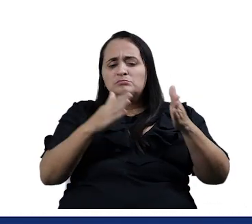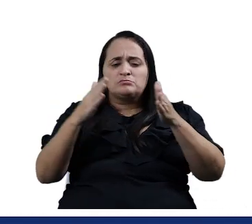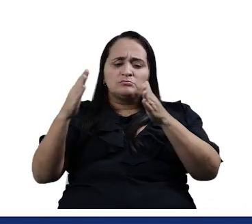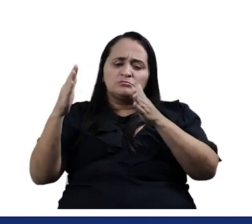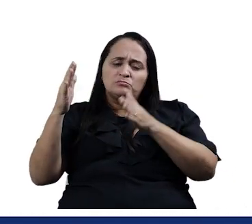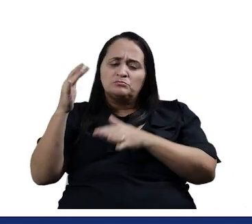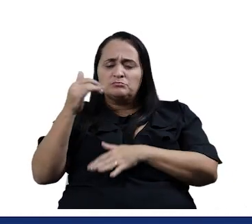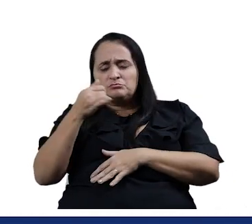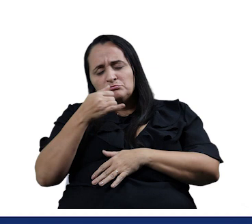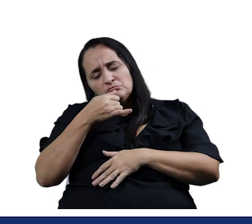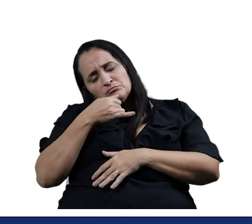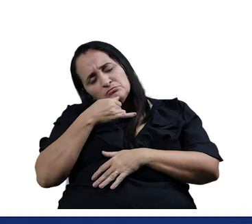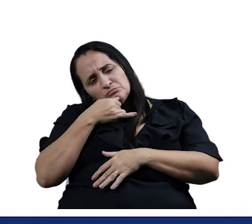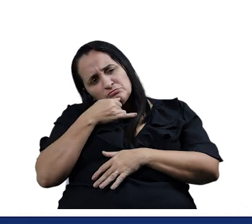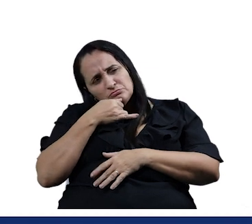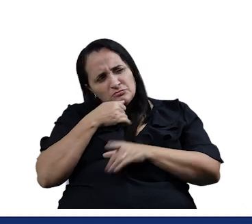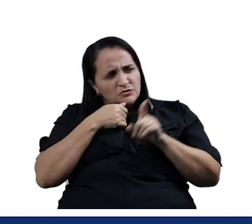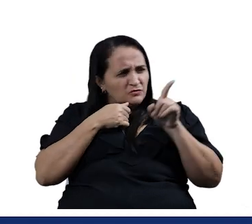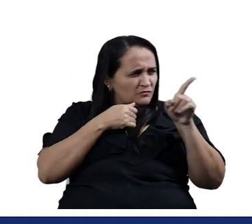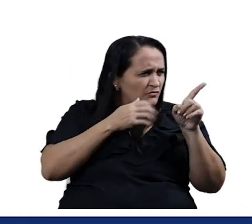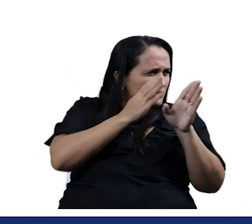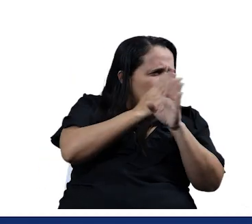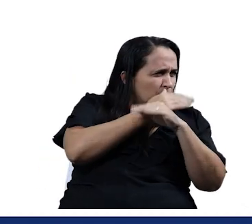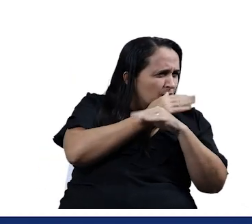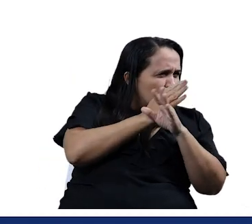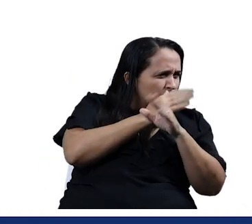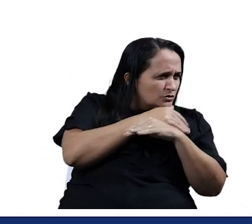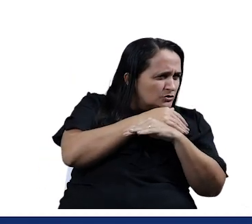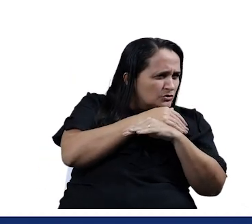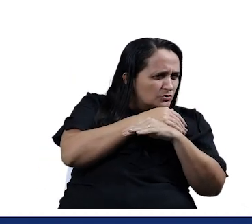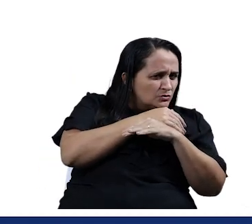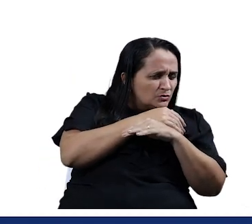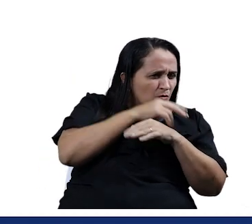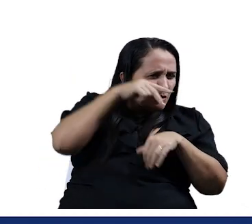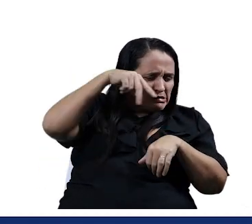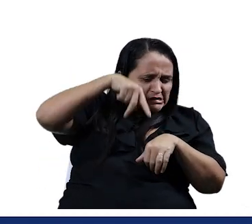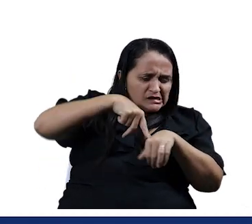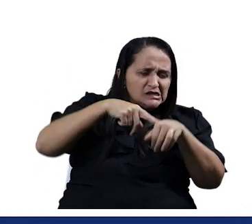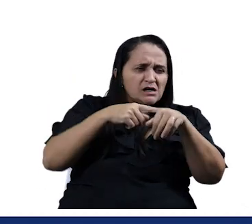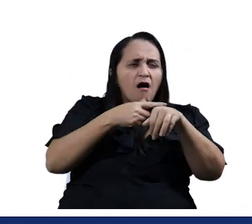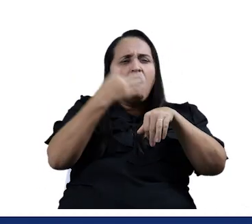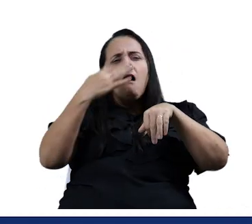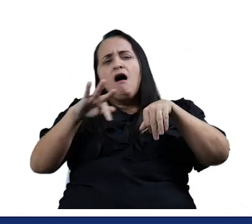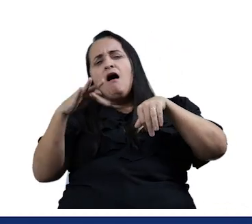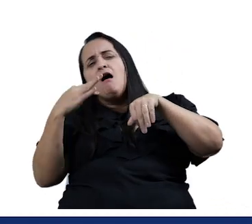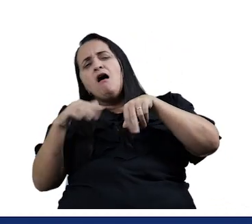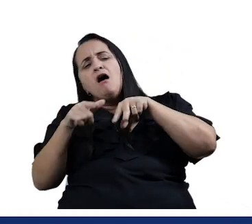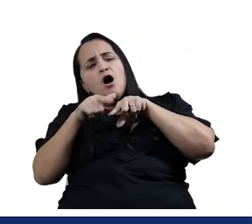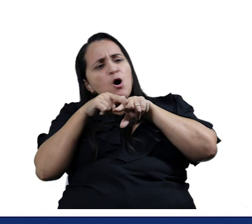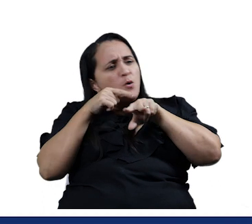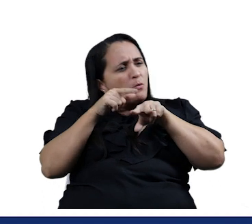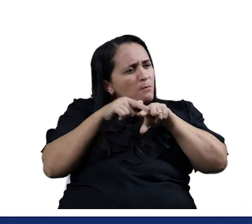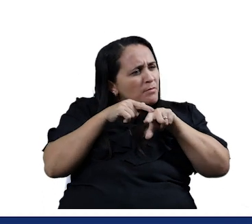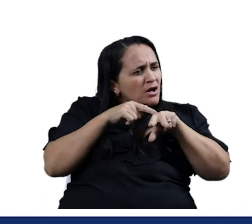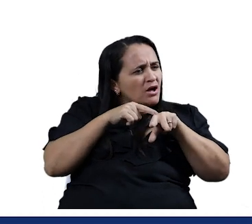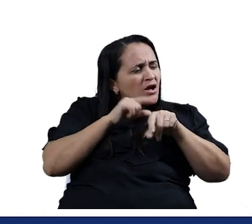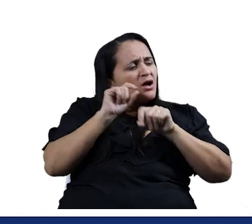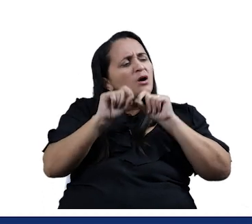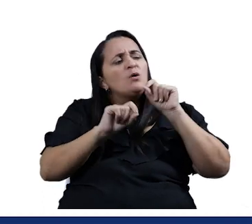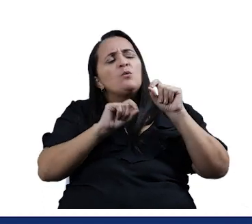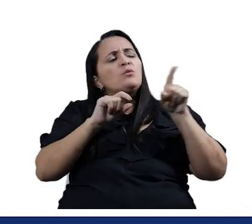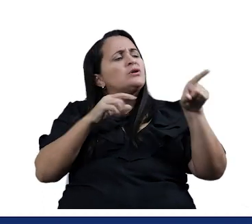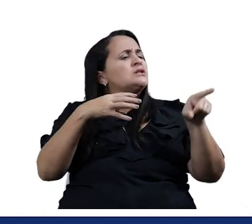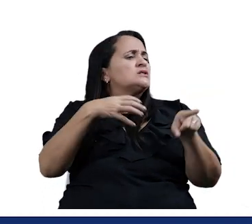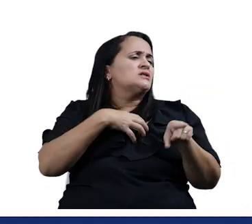tão desconsolado, andas perdido, bichinho? Espetaste o pé no espinho?